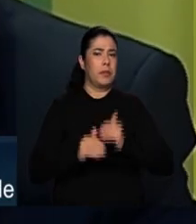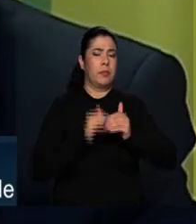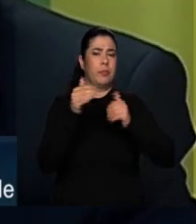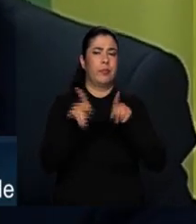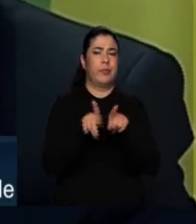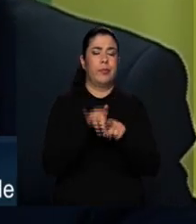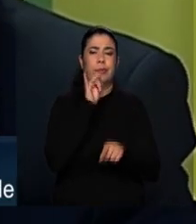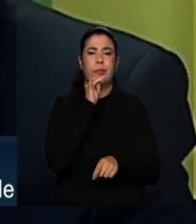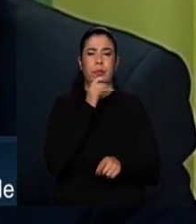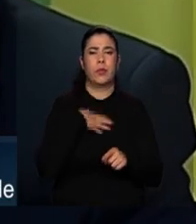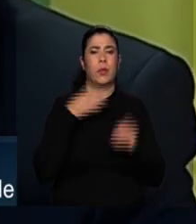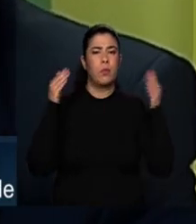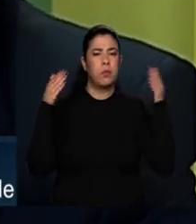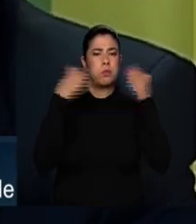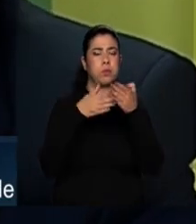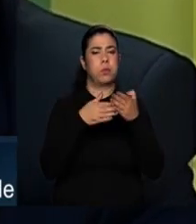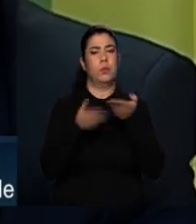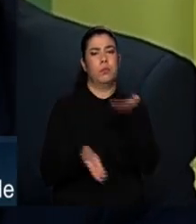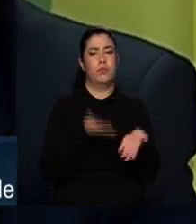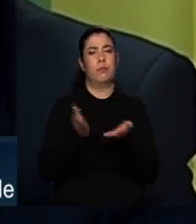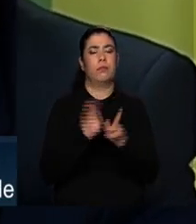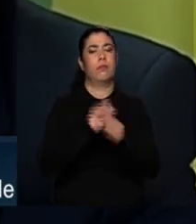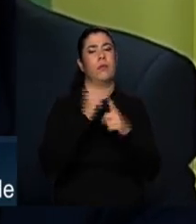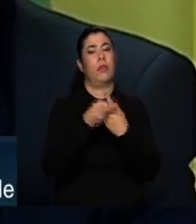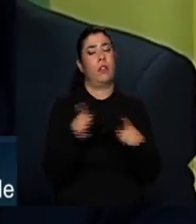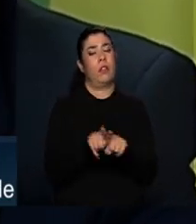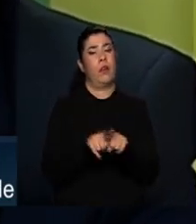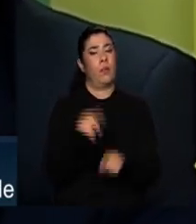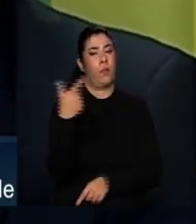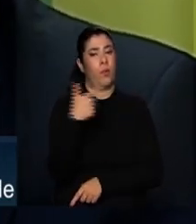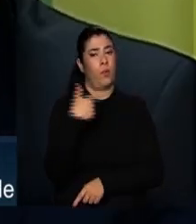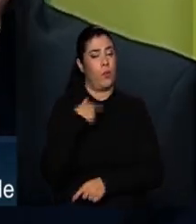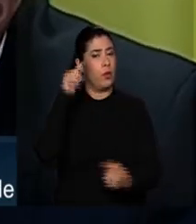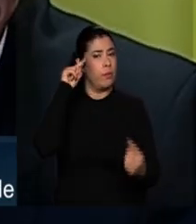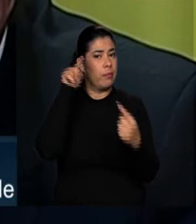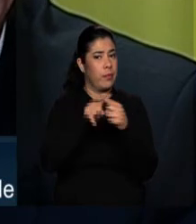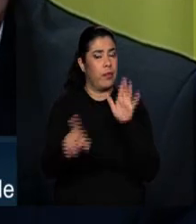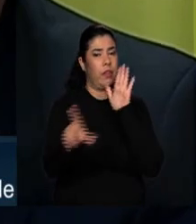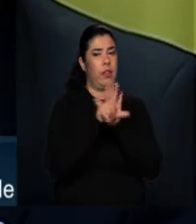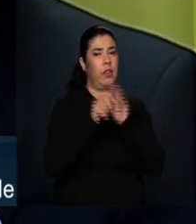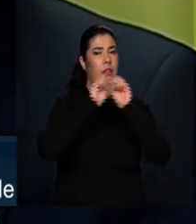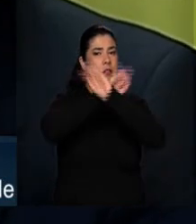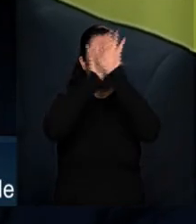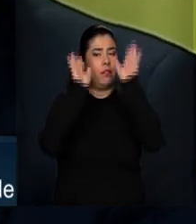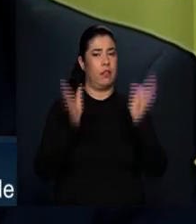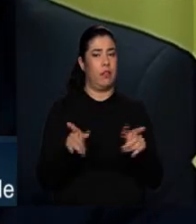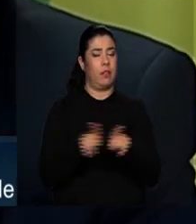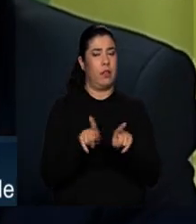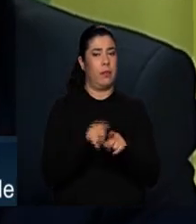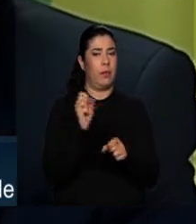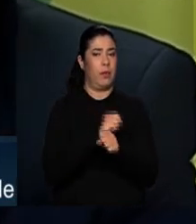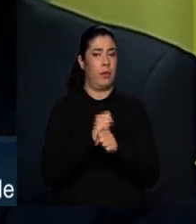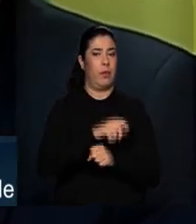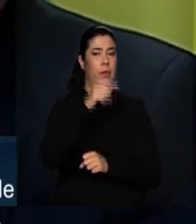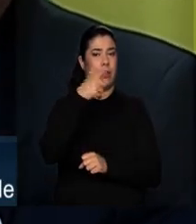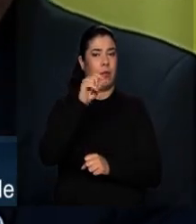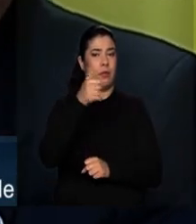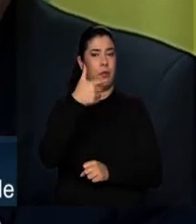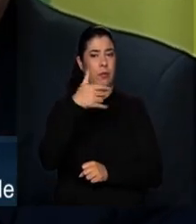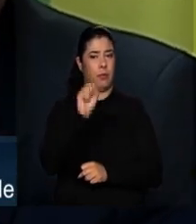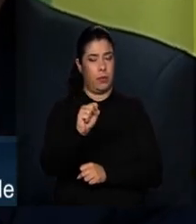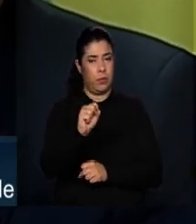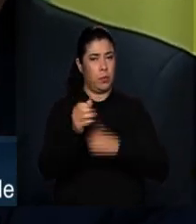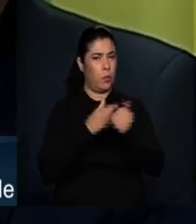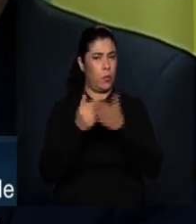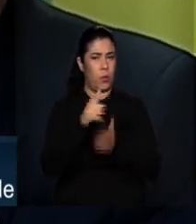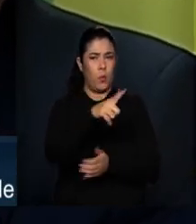por exemplo, do centro de atenção psicossocial. E uma segunda questão importante é que, na lei também está claro, que a partir de 2018, para